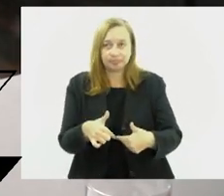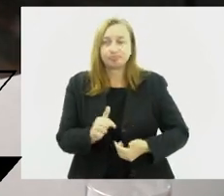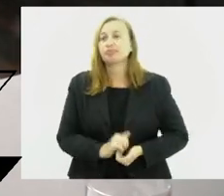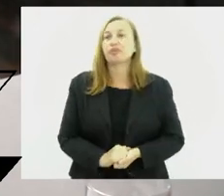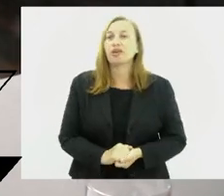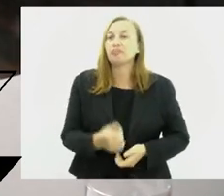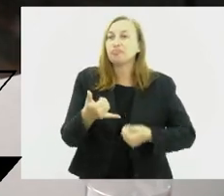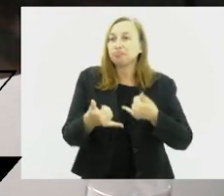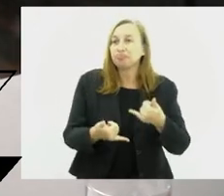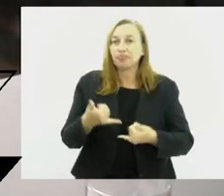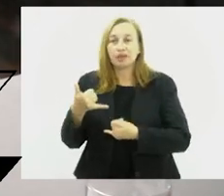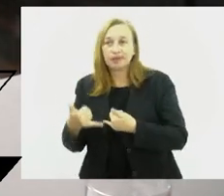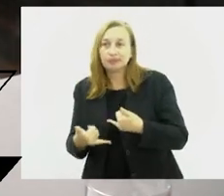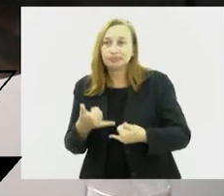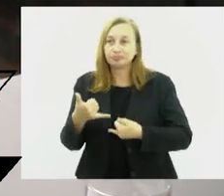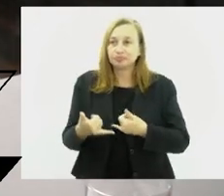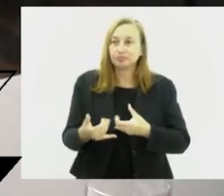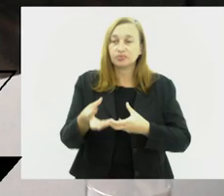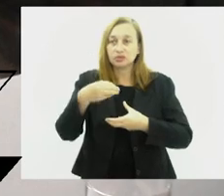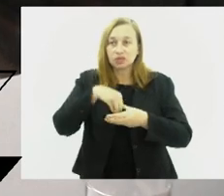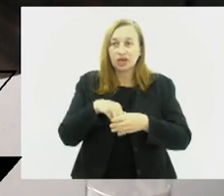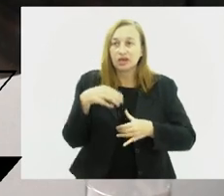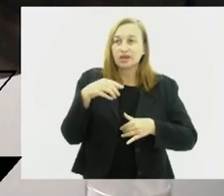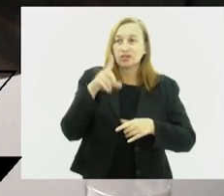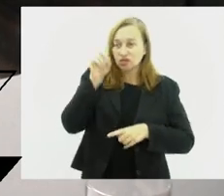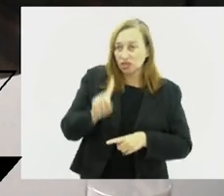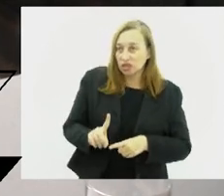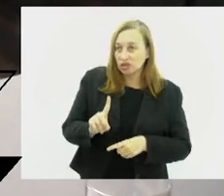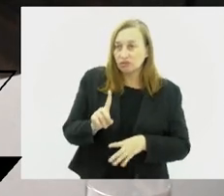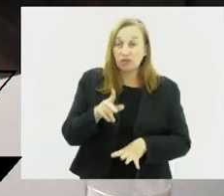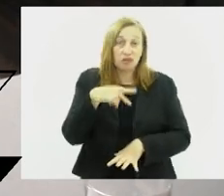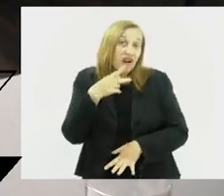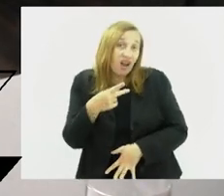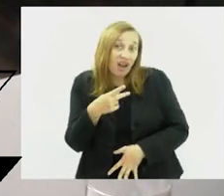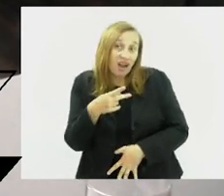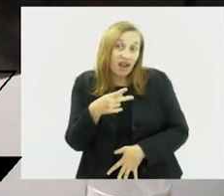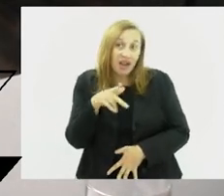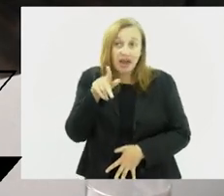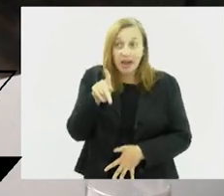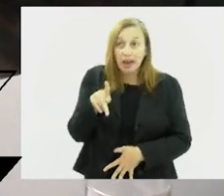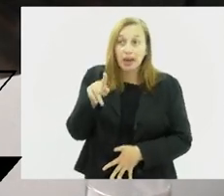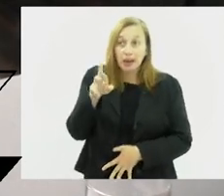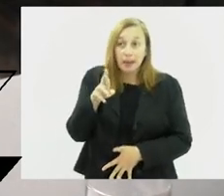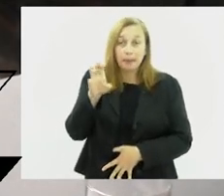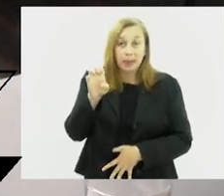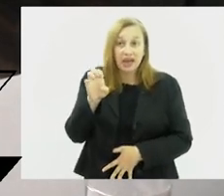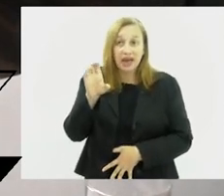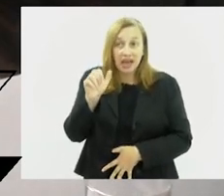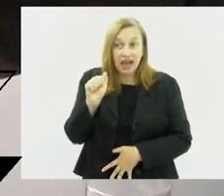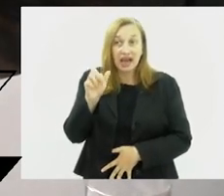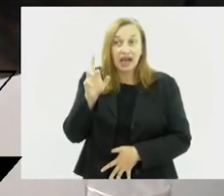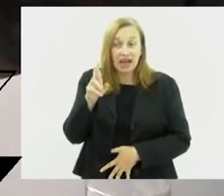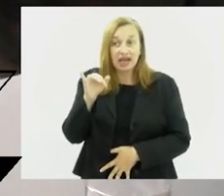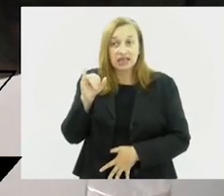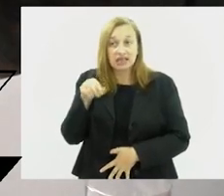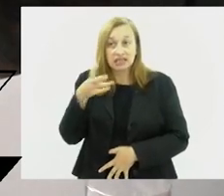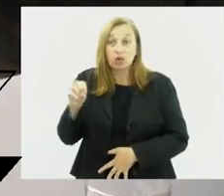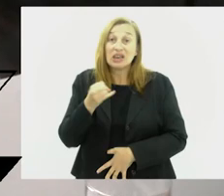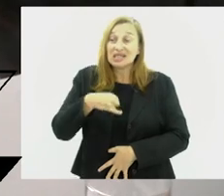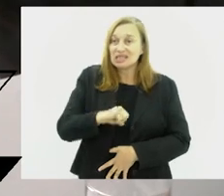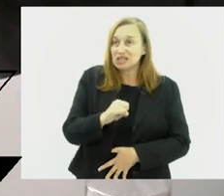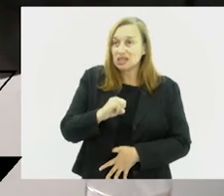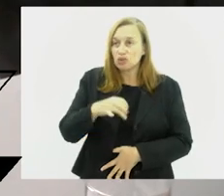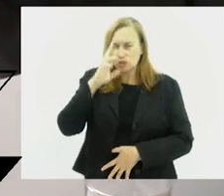a brincadeira, se for brincadeira dentro do direito, eu vou falar numa prevaricação. Né? Se o sujeito não atua quando deve atuar,